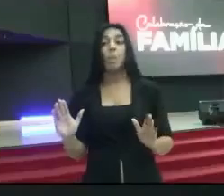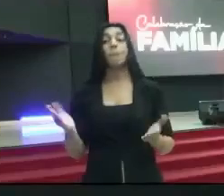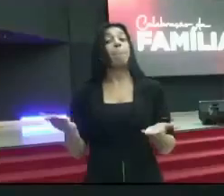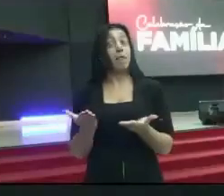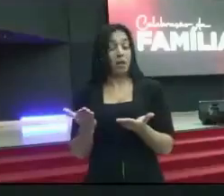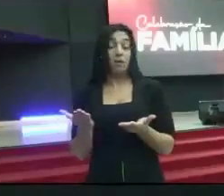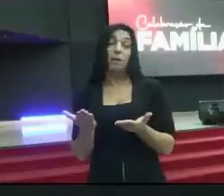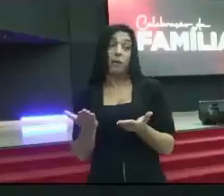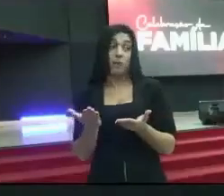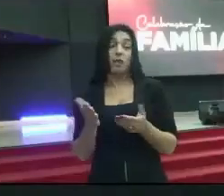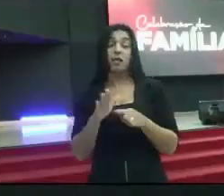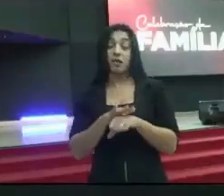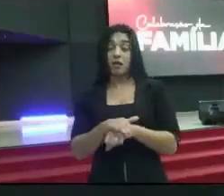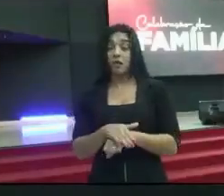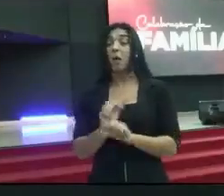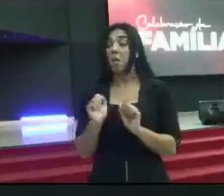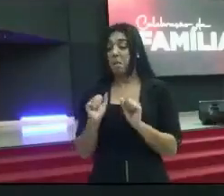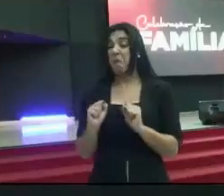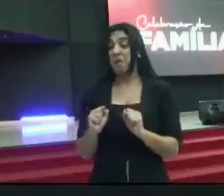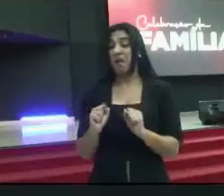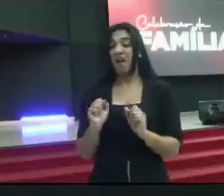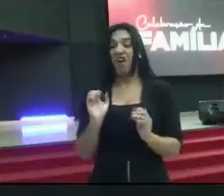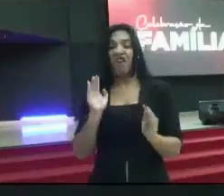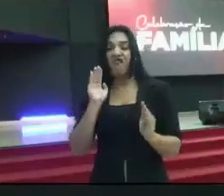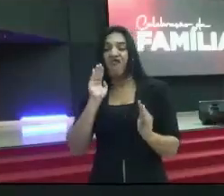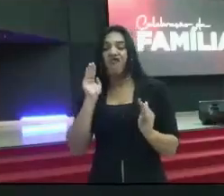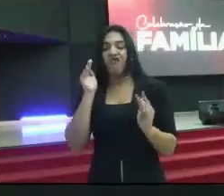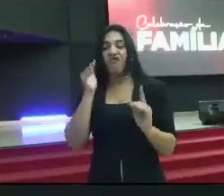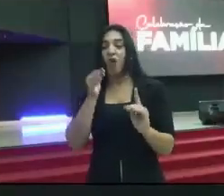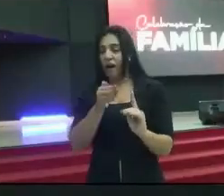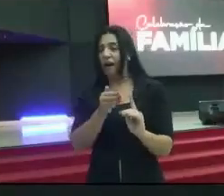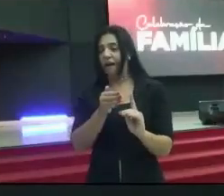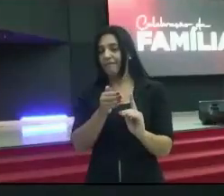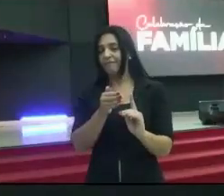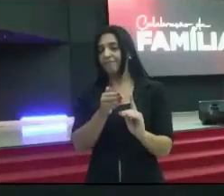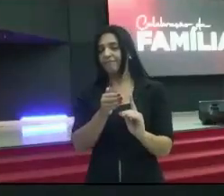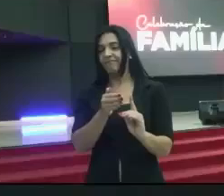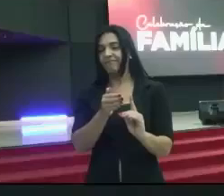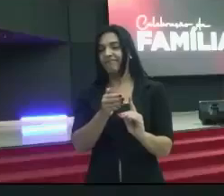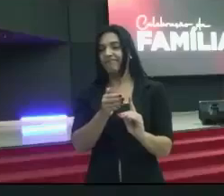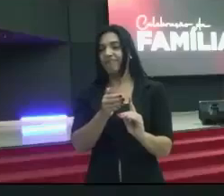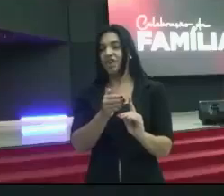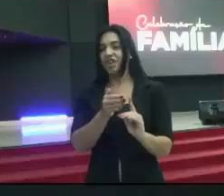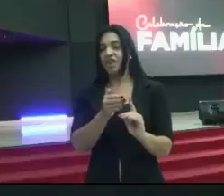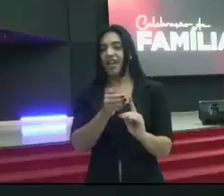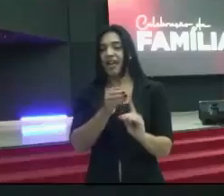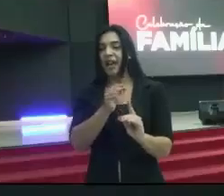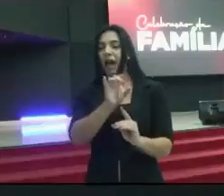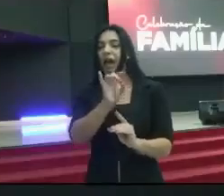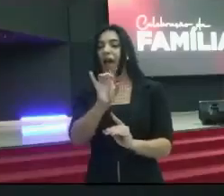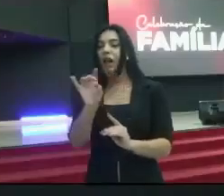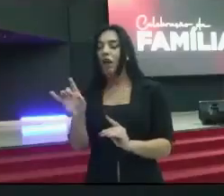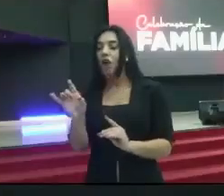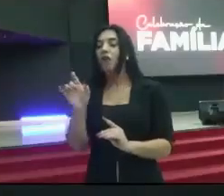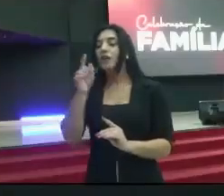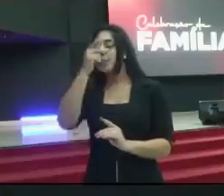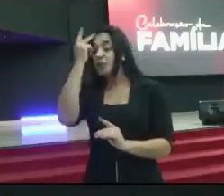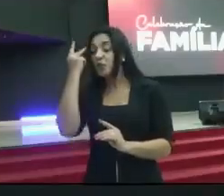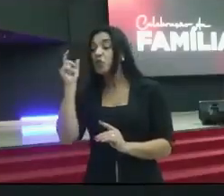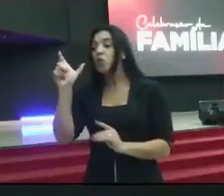noite, eu poderia focar cada um desses personagens deste